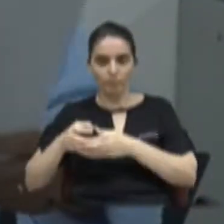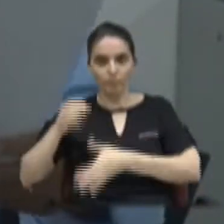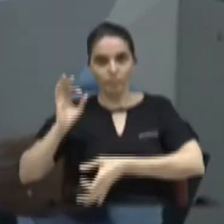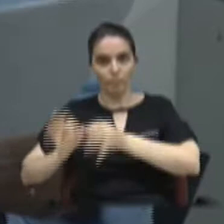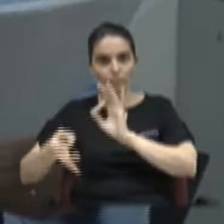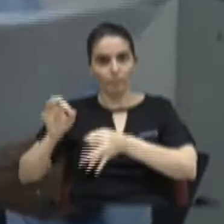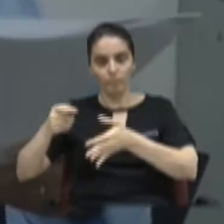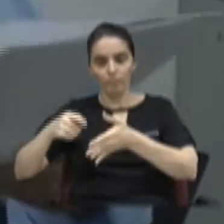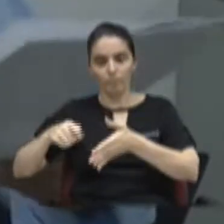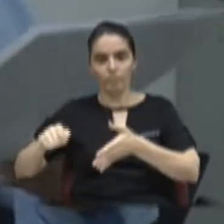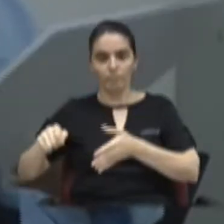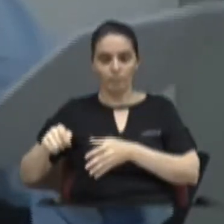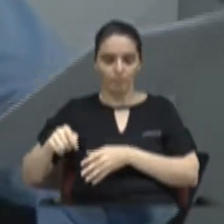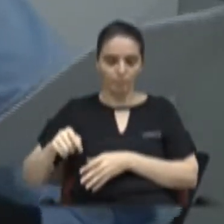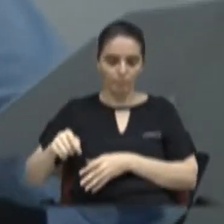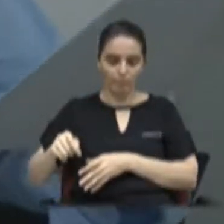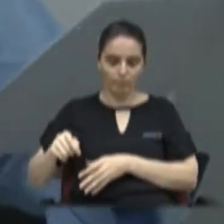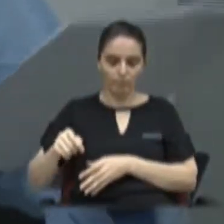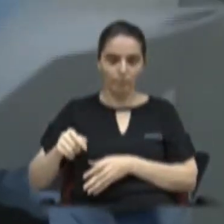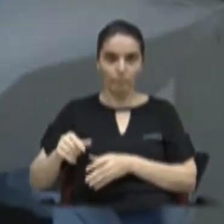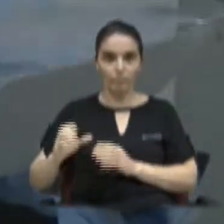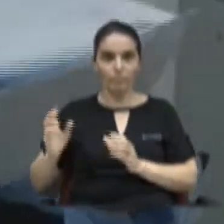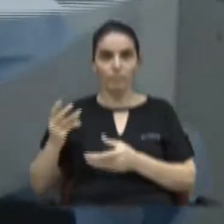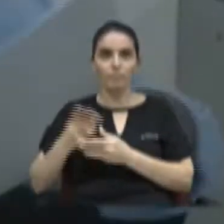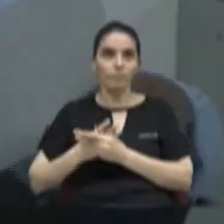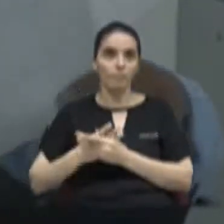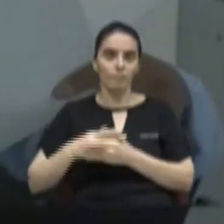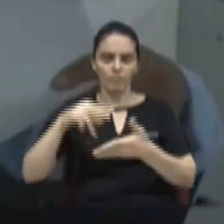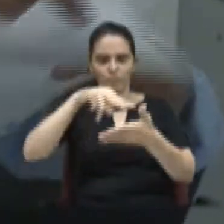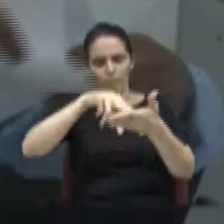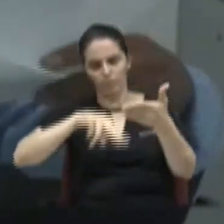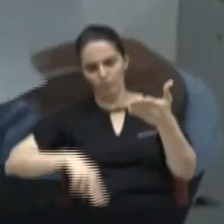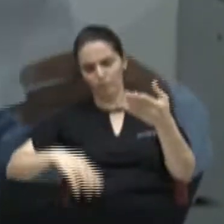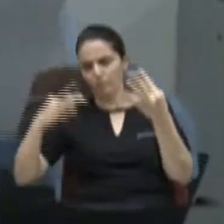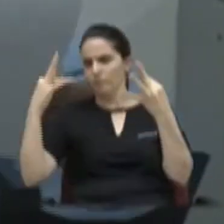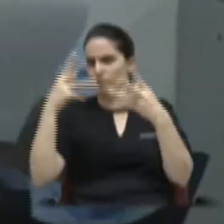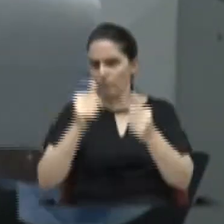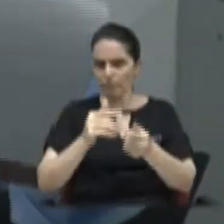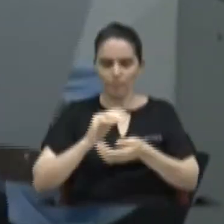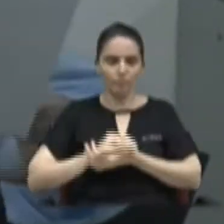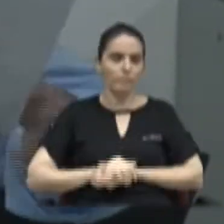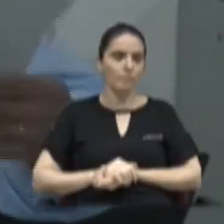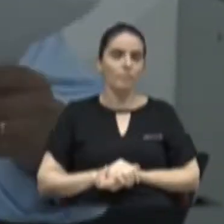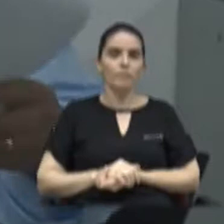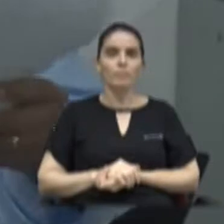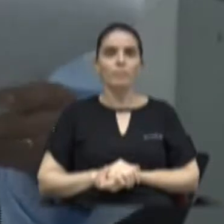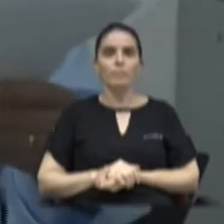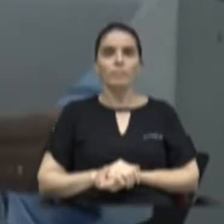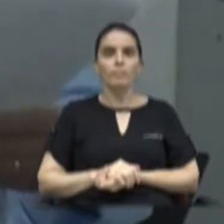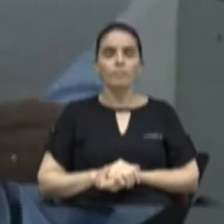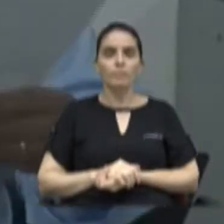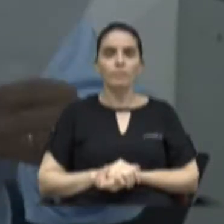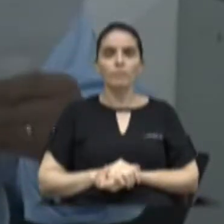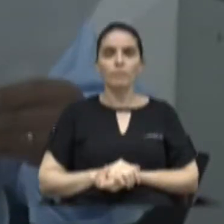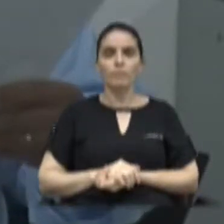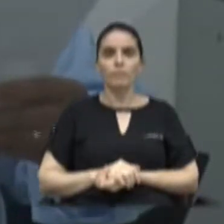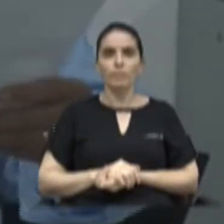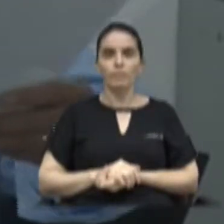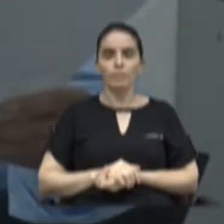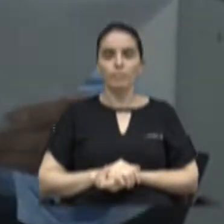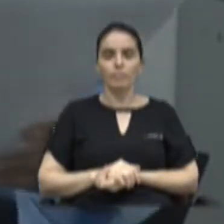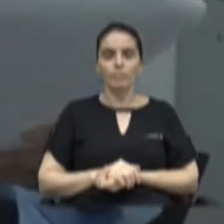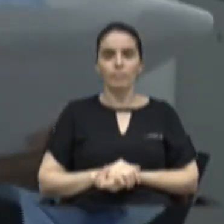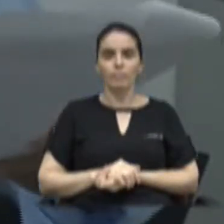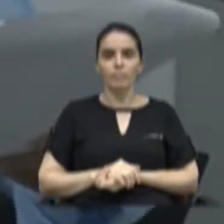Justiça e Redação da Câmara Municipal. Eu não vou ler tudo, que ele fala um pouquinho do projeto dela aqui, ó. E aí ele fala aqui, numas